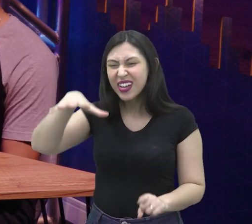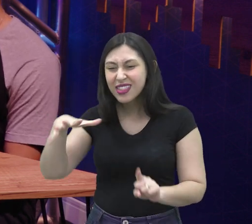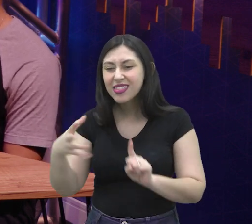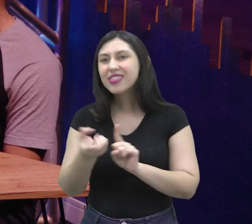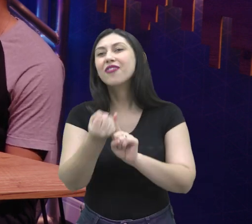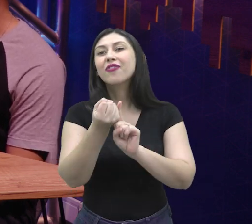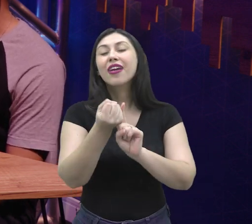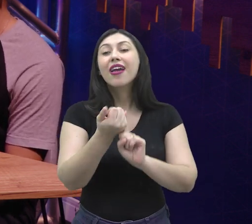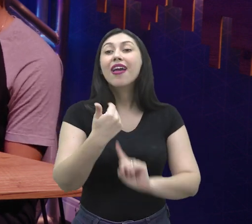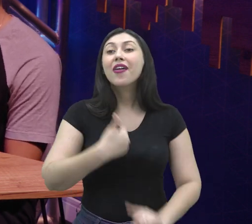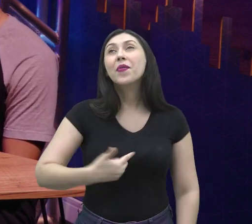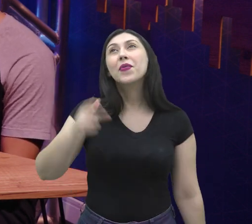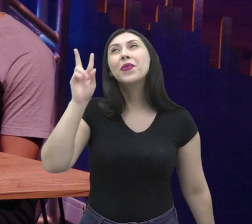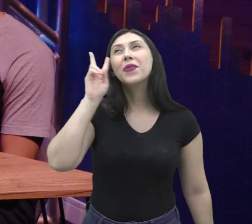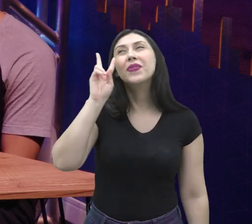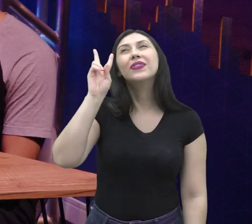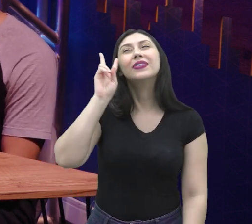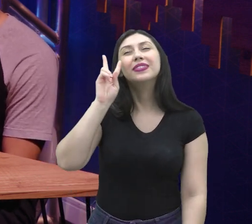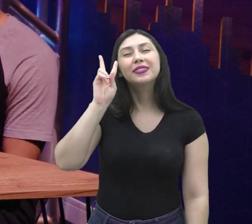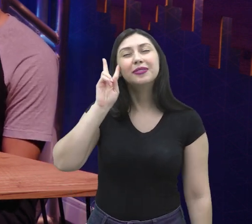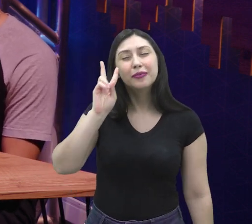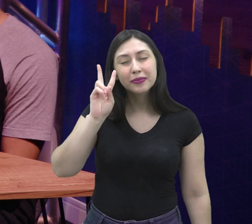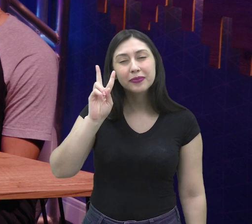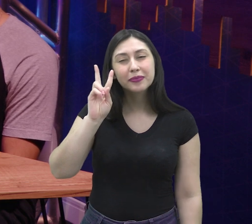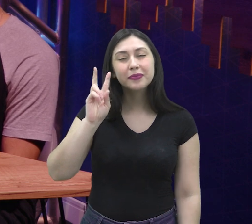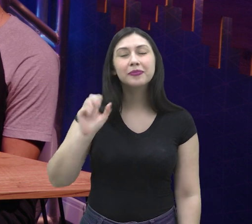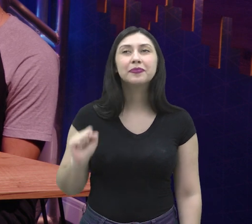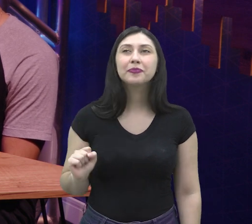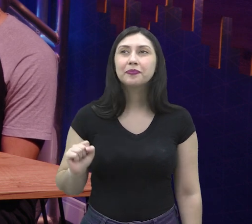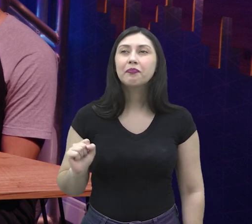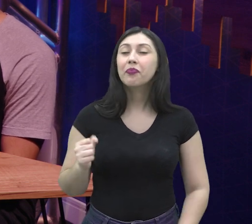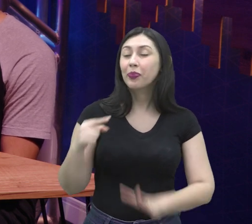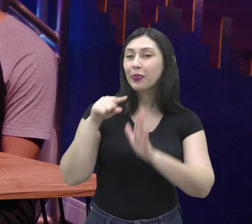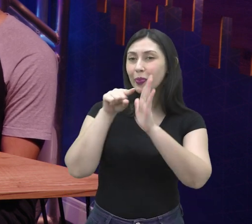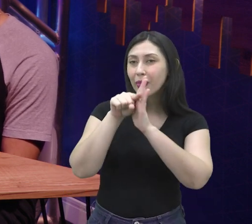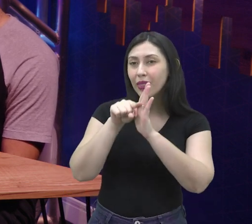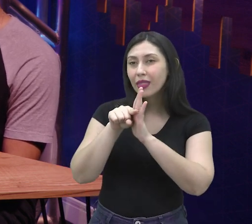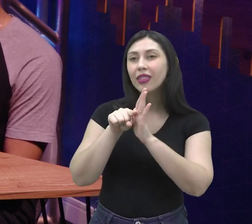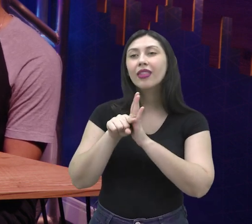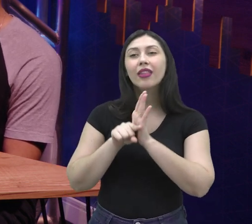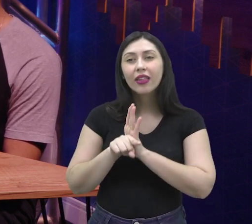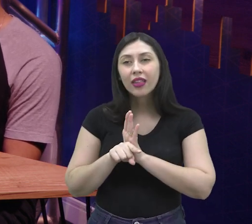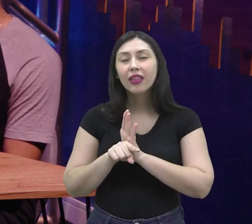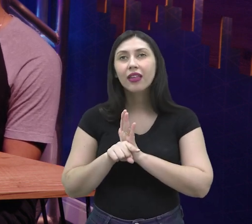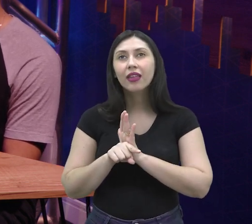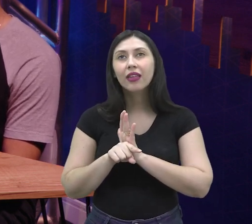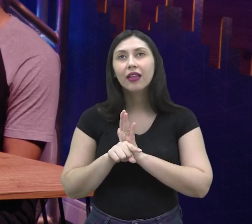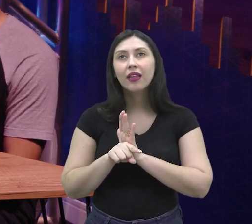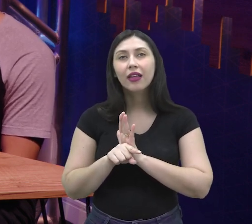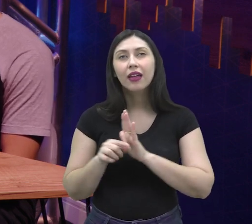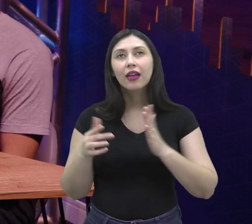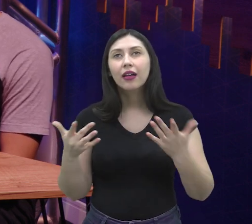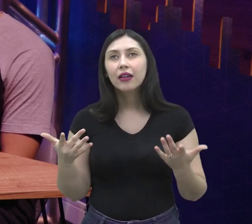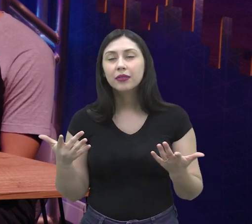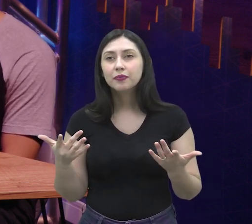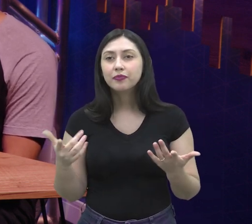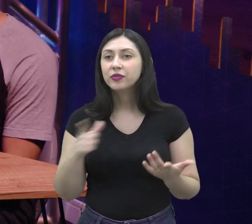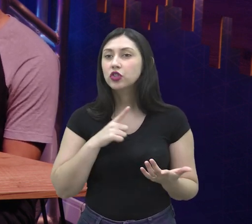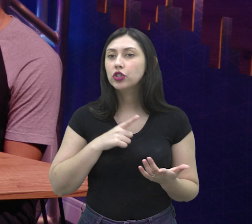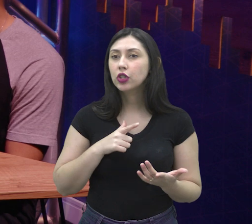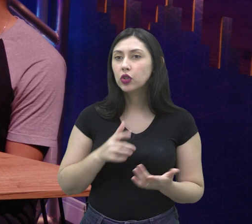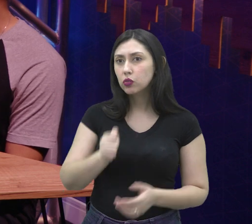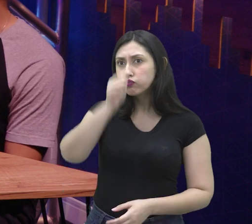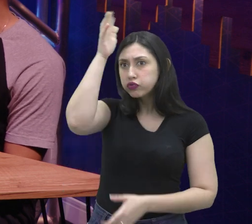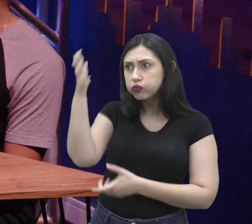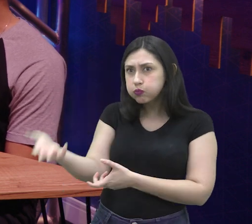lembrei desse desenho quando estava pesquisando disso. Pesquisando para esse programa. E era um